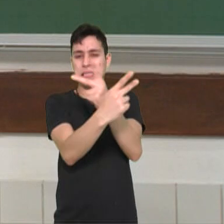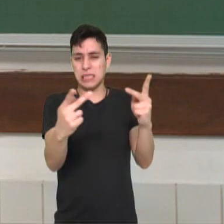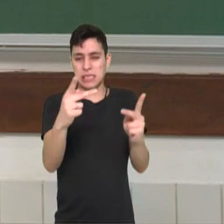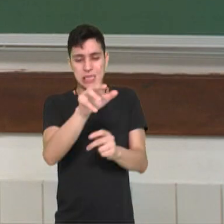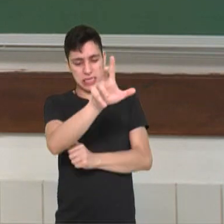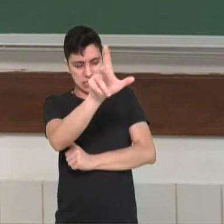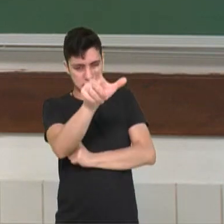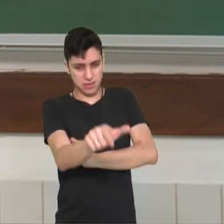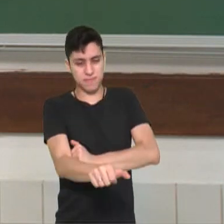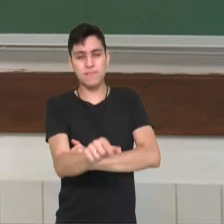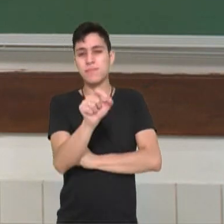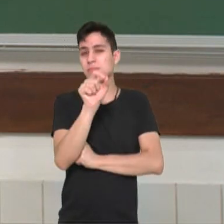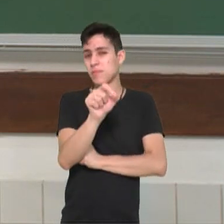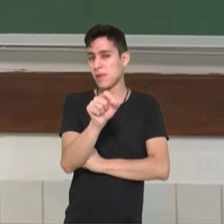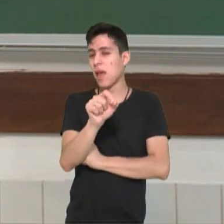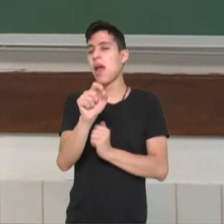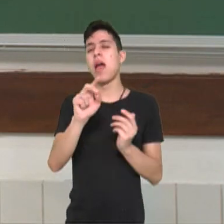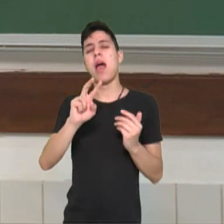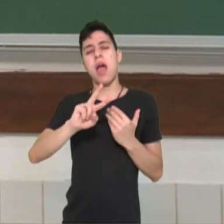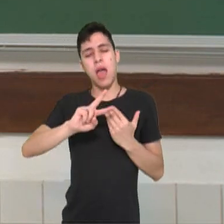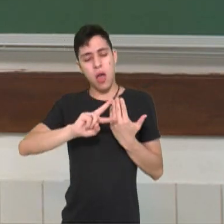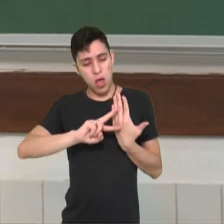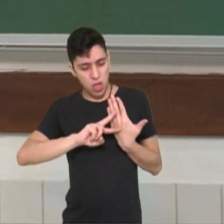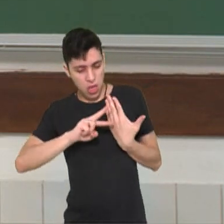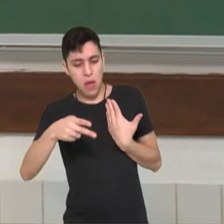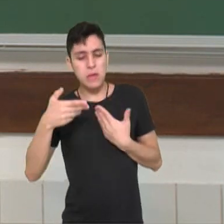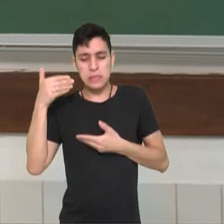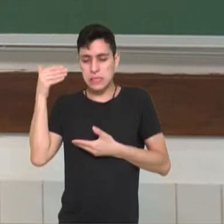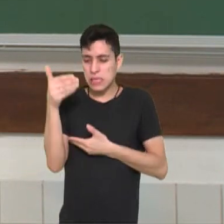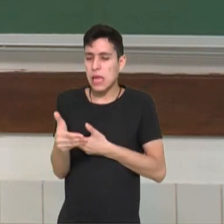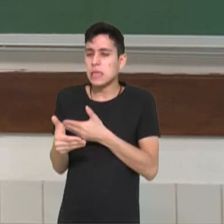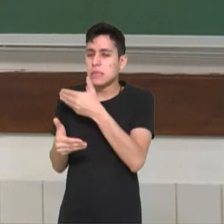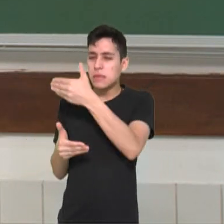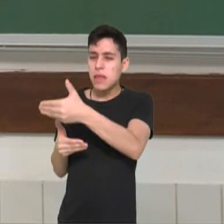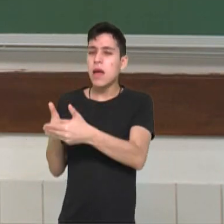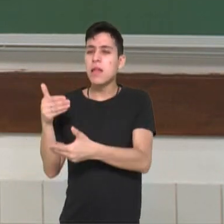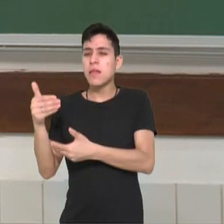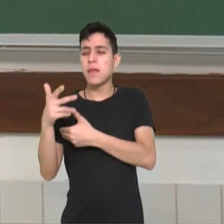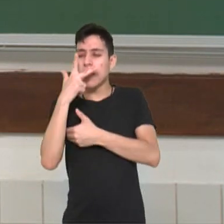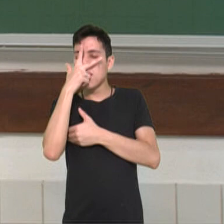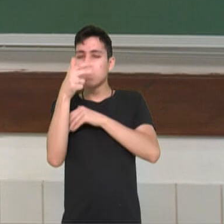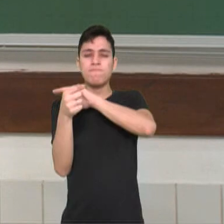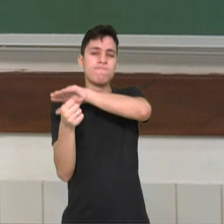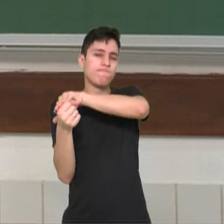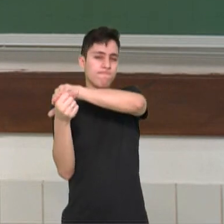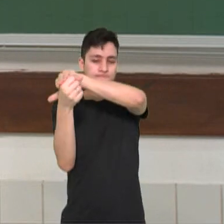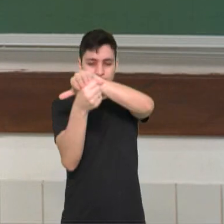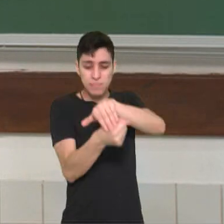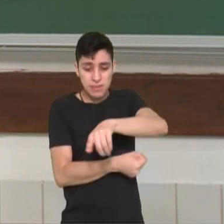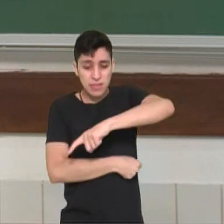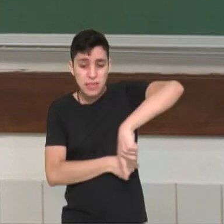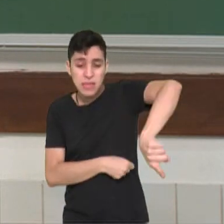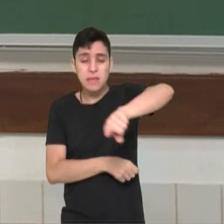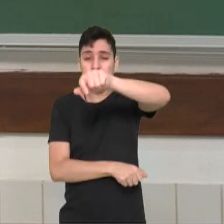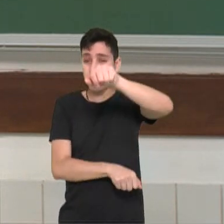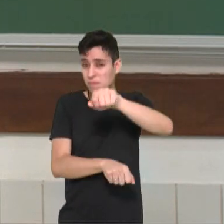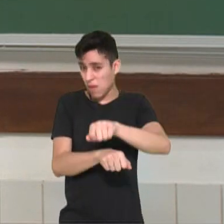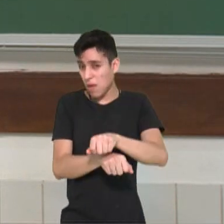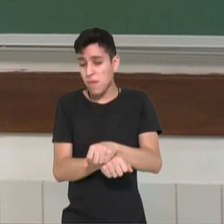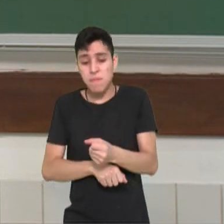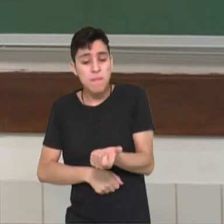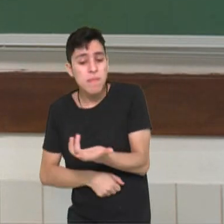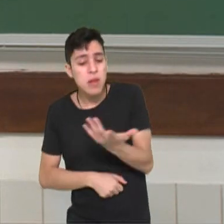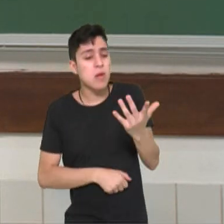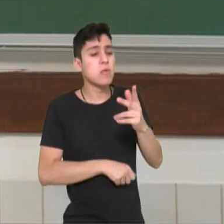ela acaba ao longo de um processo histórico, trazendo muitas vezes a pobreza para